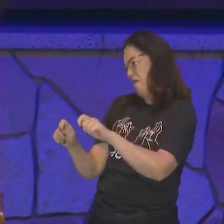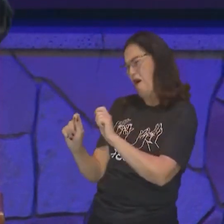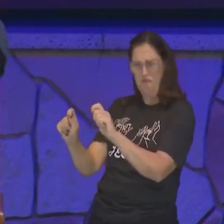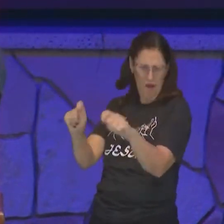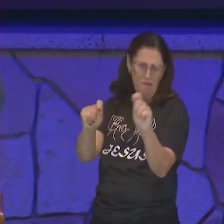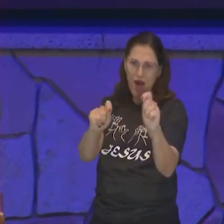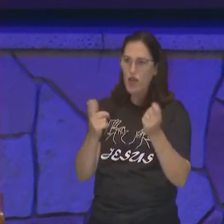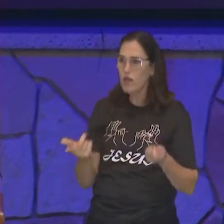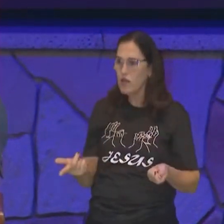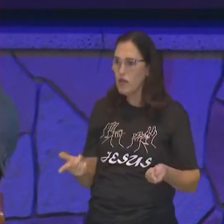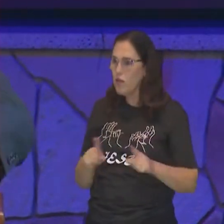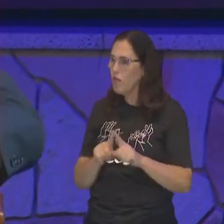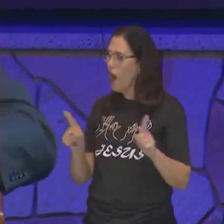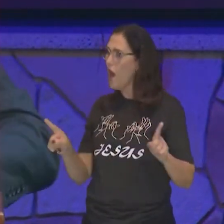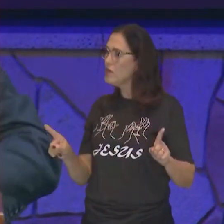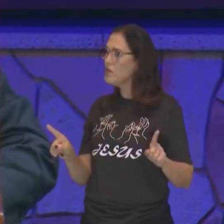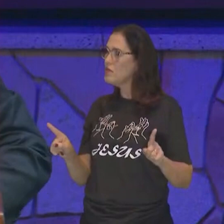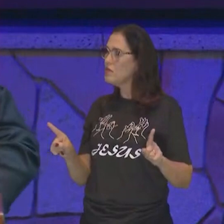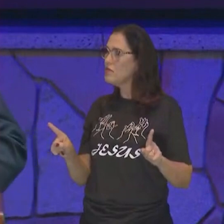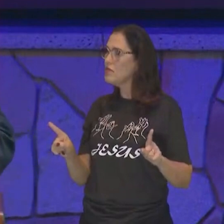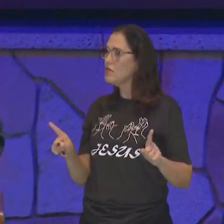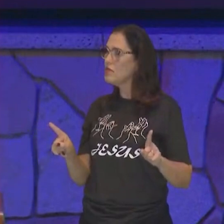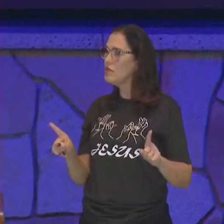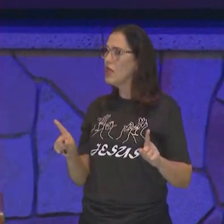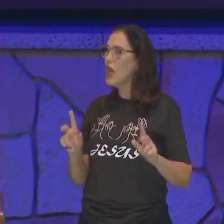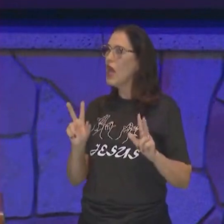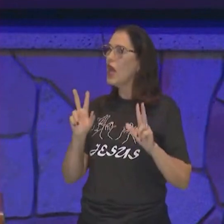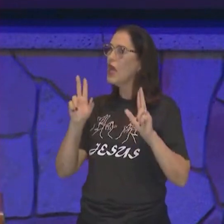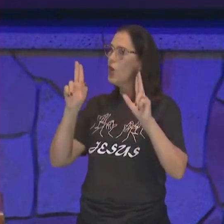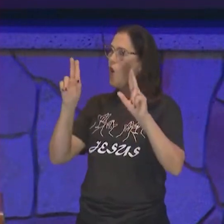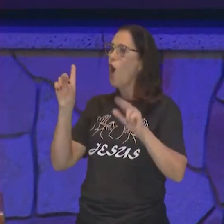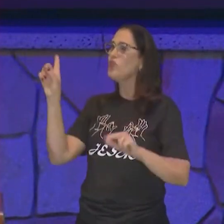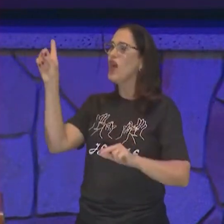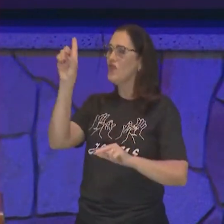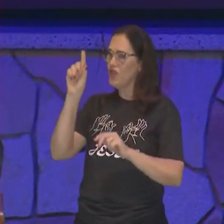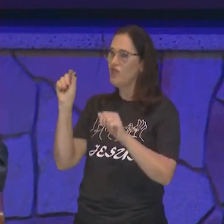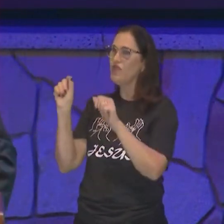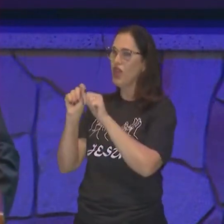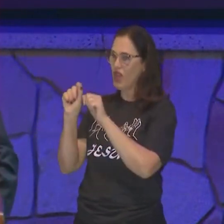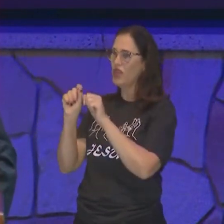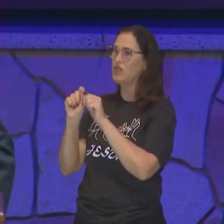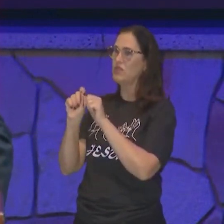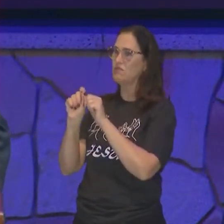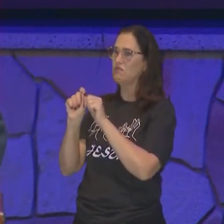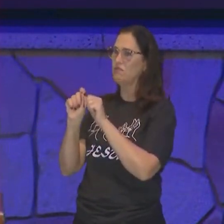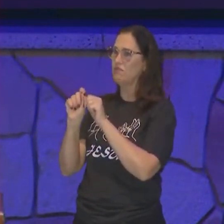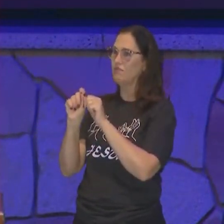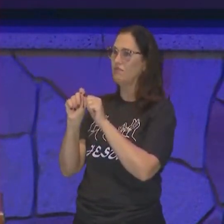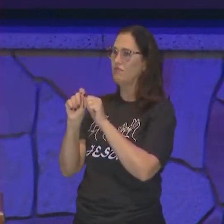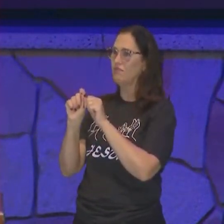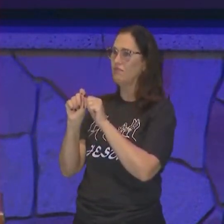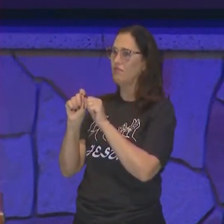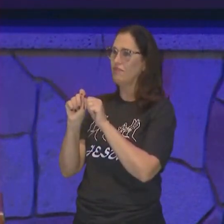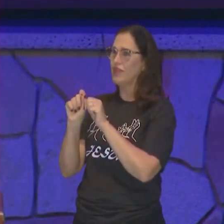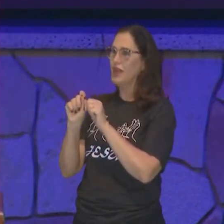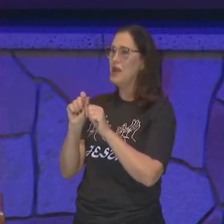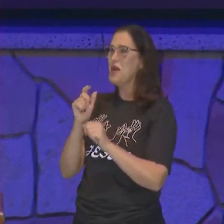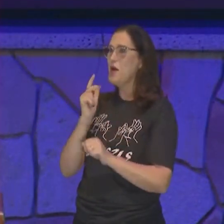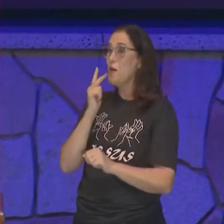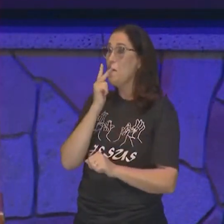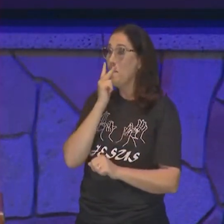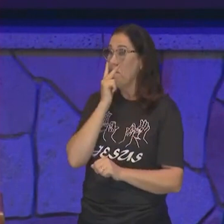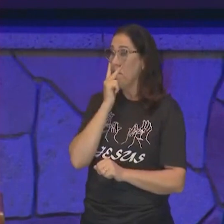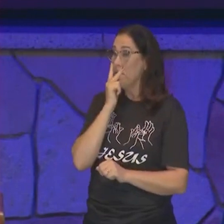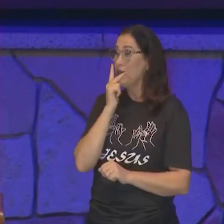Mas isto, queridos, assim como aquilo que Davi fez, aquilo pareceu mal